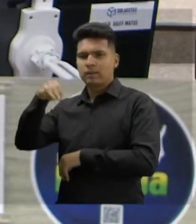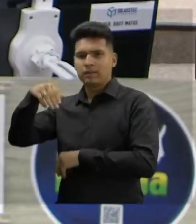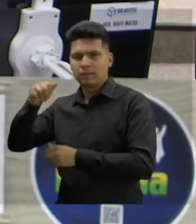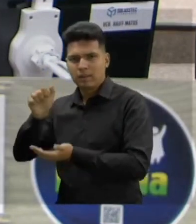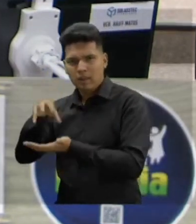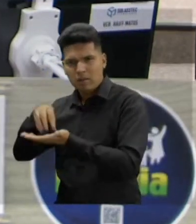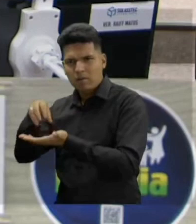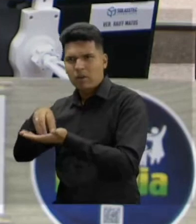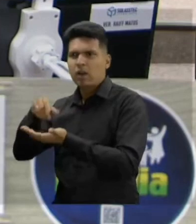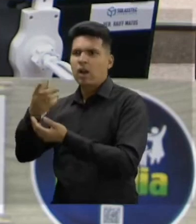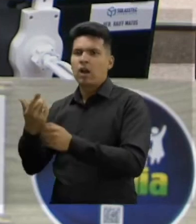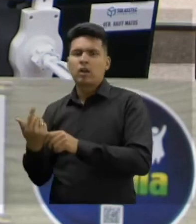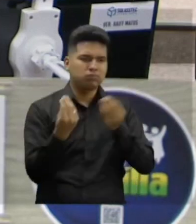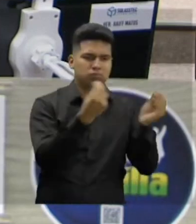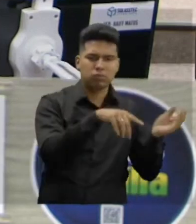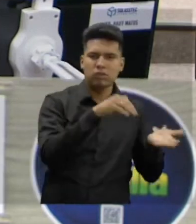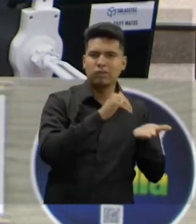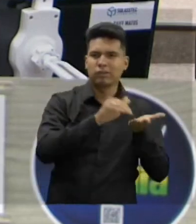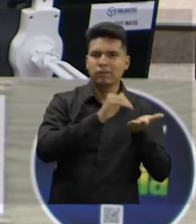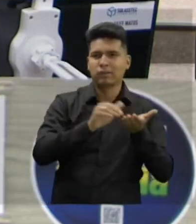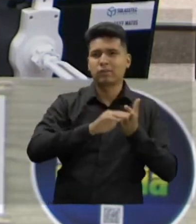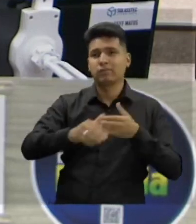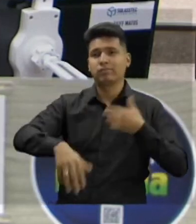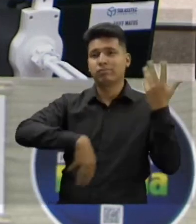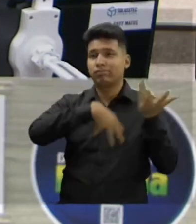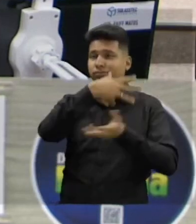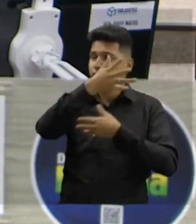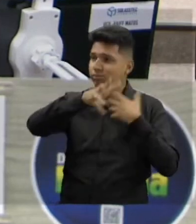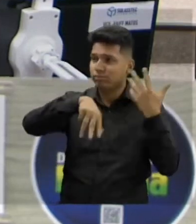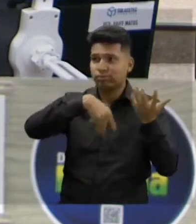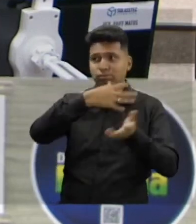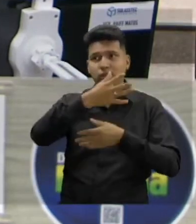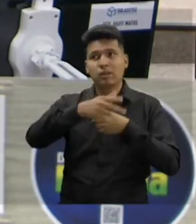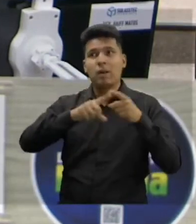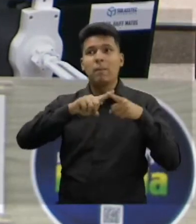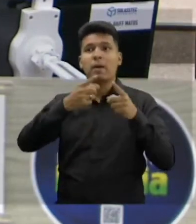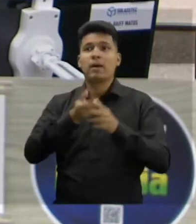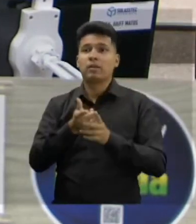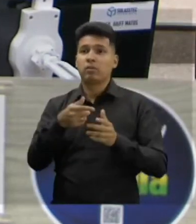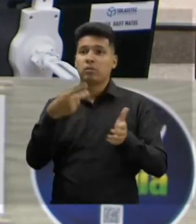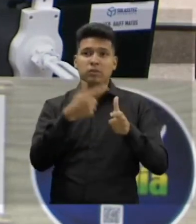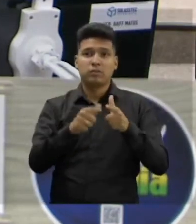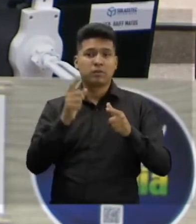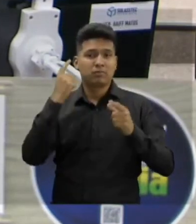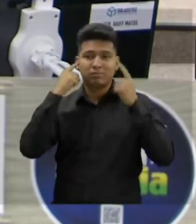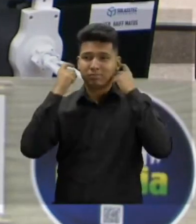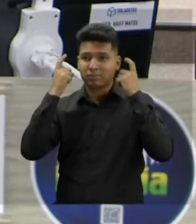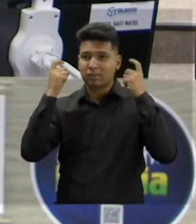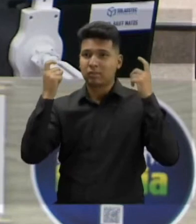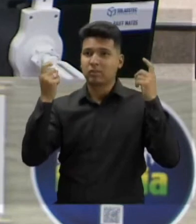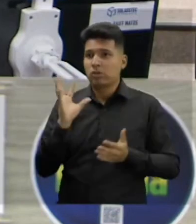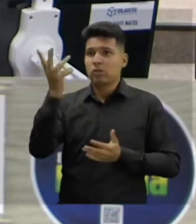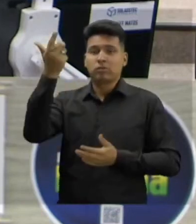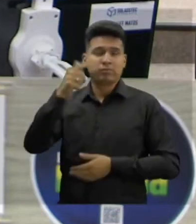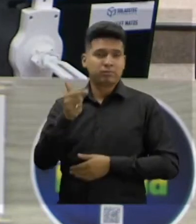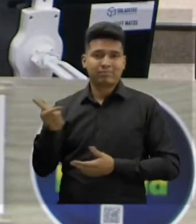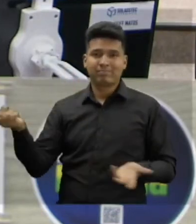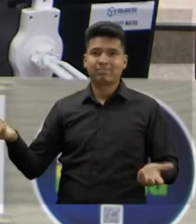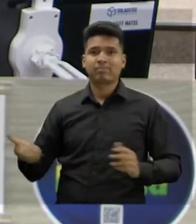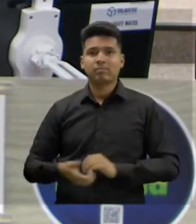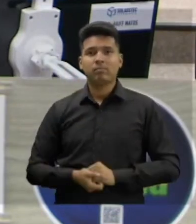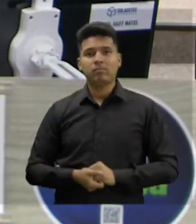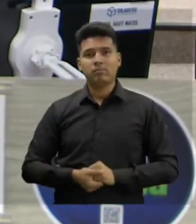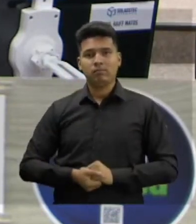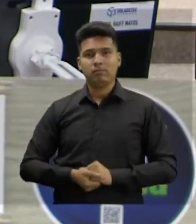polícia, que joga para outra secretaria, e fica esse bate-bola e não é resolvido o problema da poluição sonora nos bairros em Manaus. Eu em breve